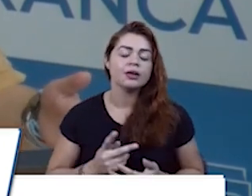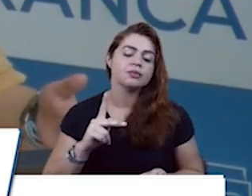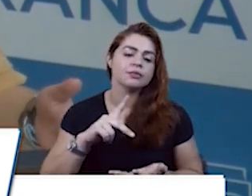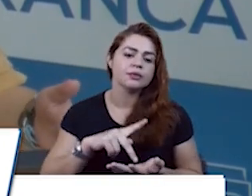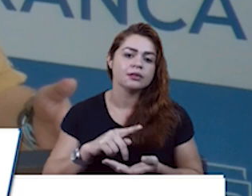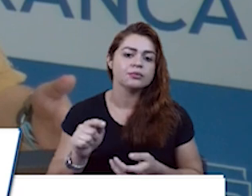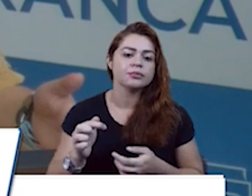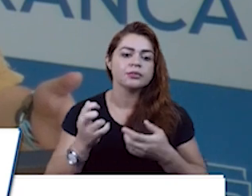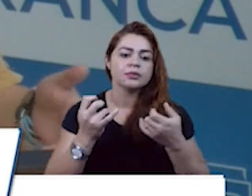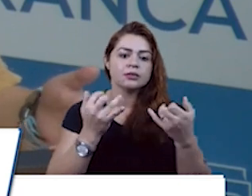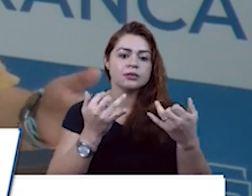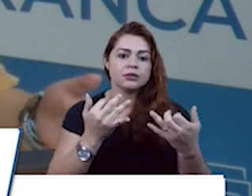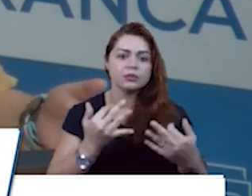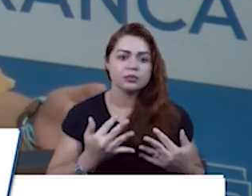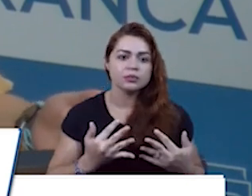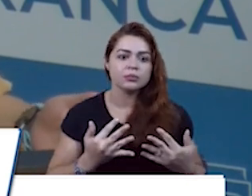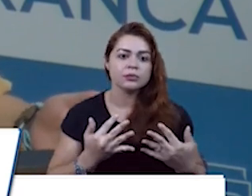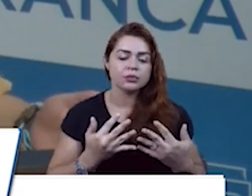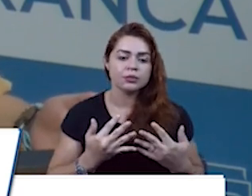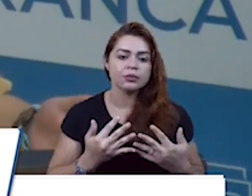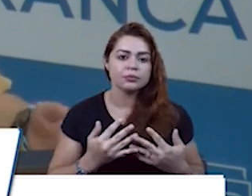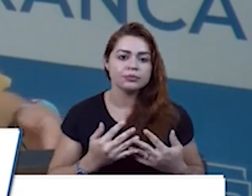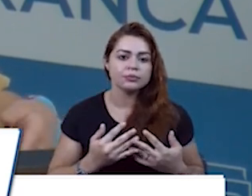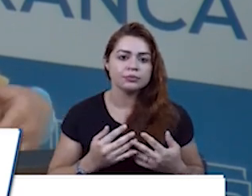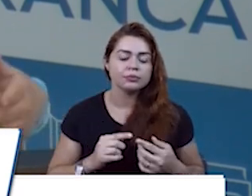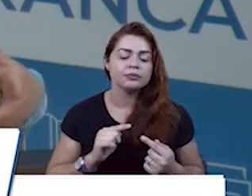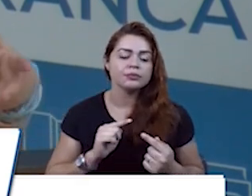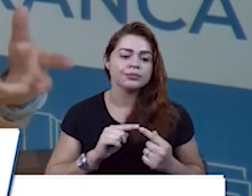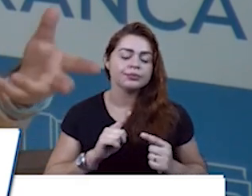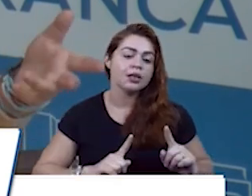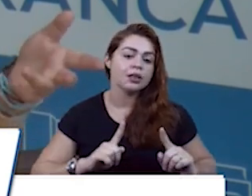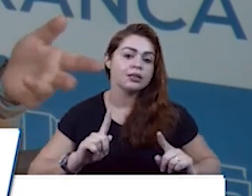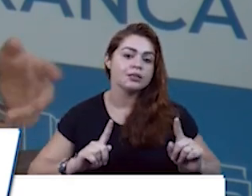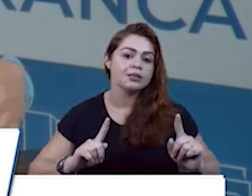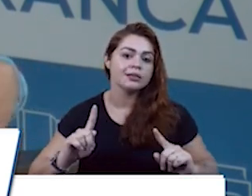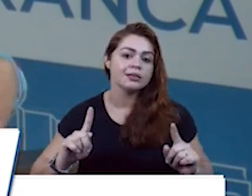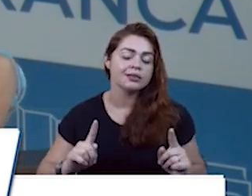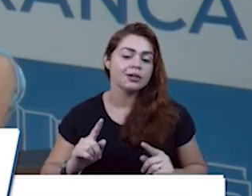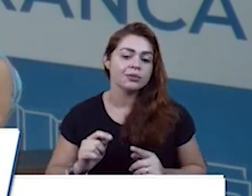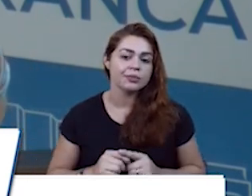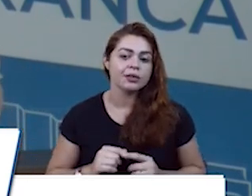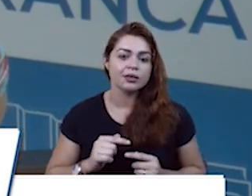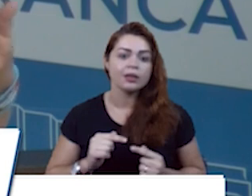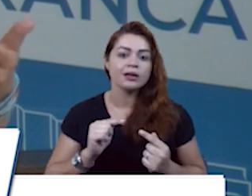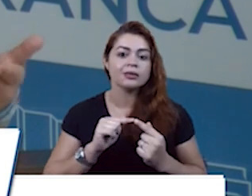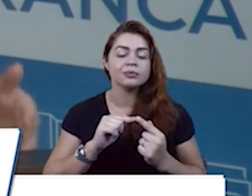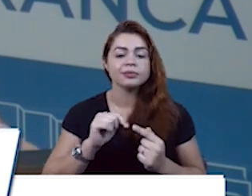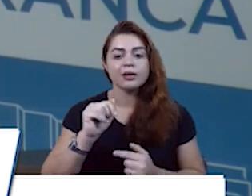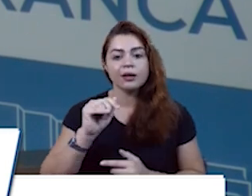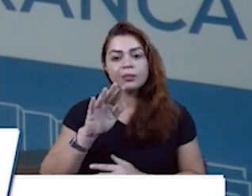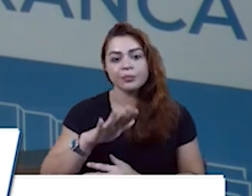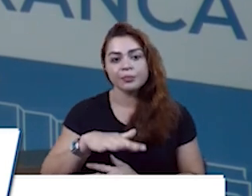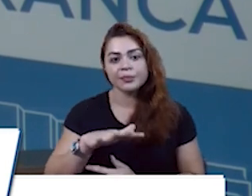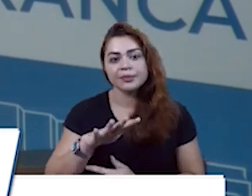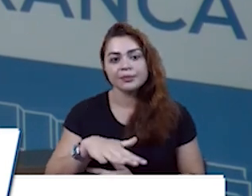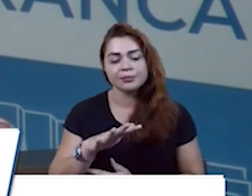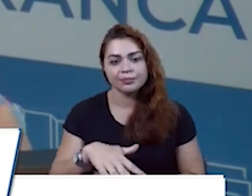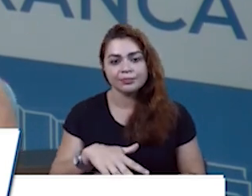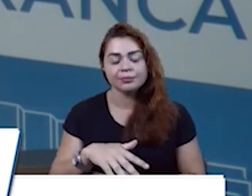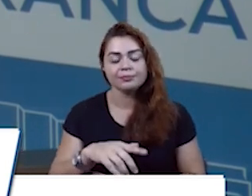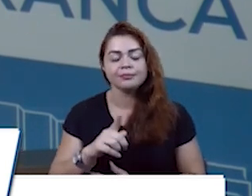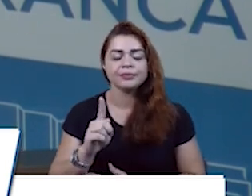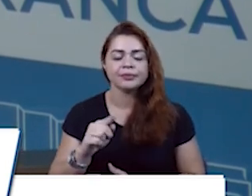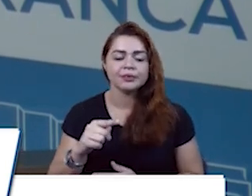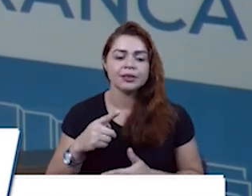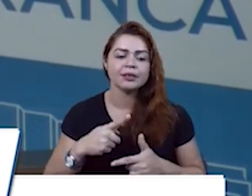da licitação, que é sempre do mais barato, né? E esse é um problema, porque eu concordo que a gente tem sim